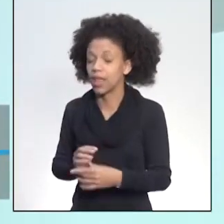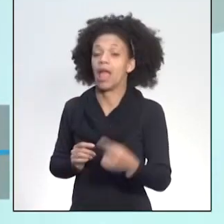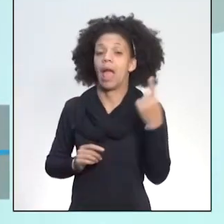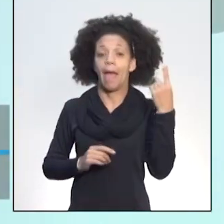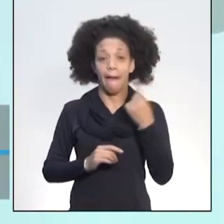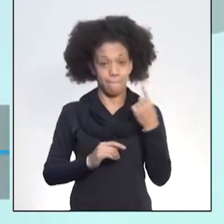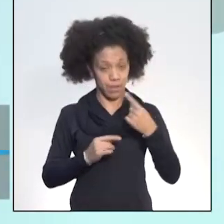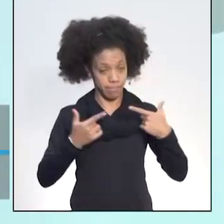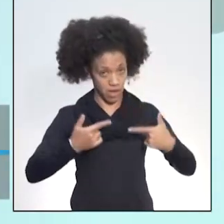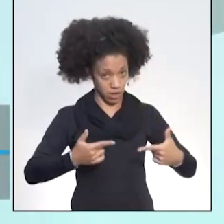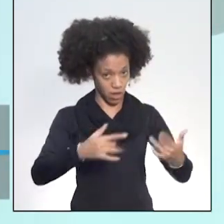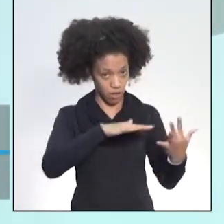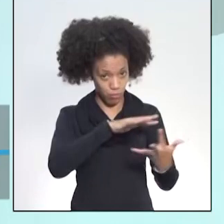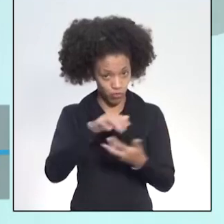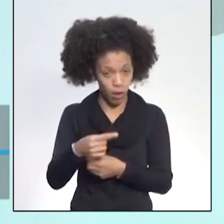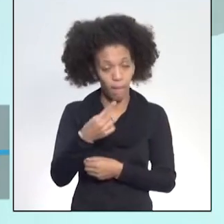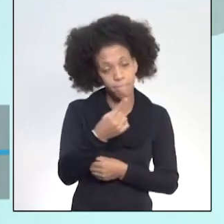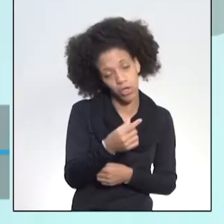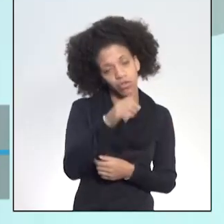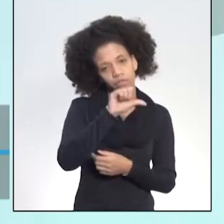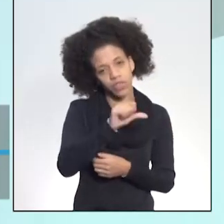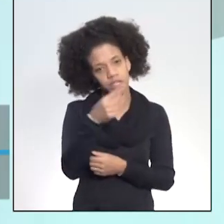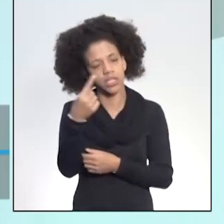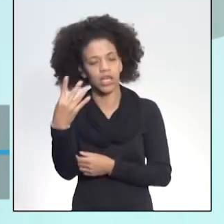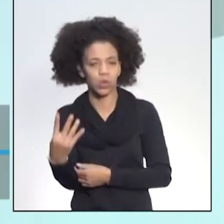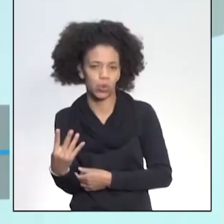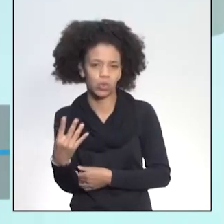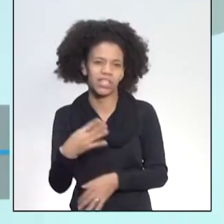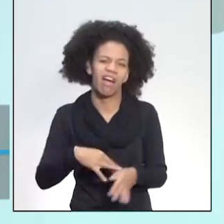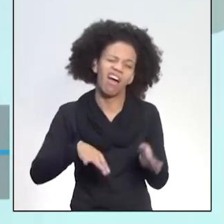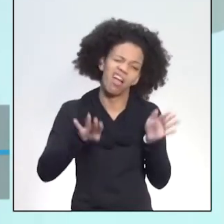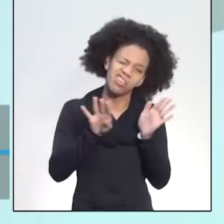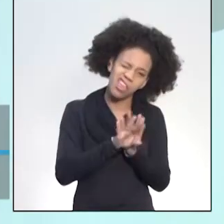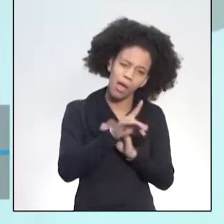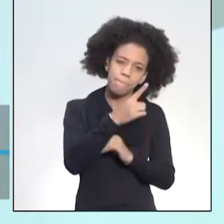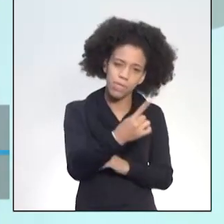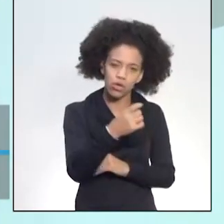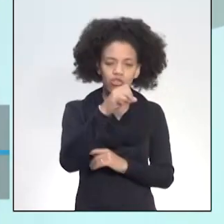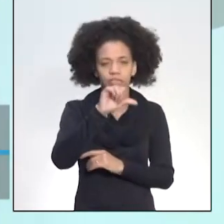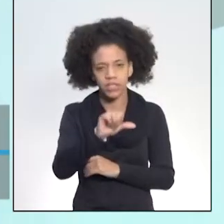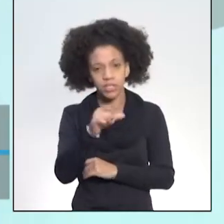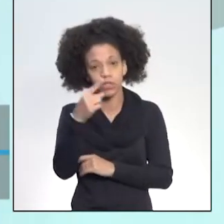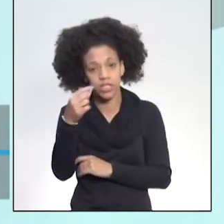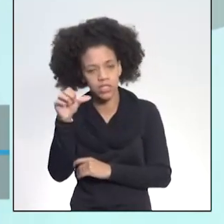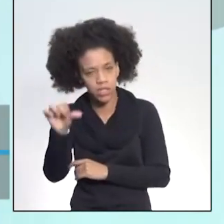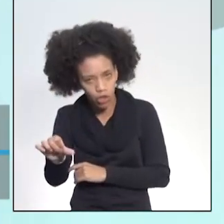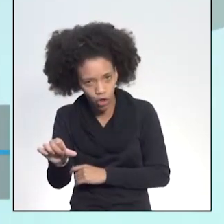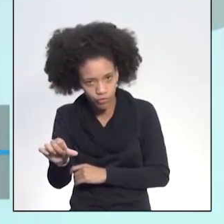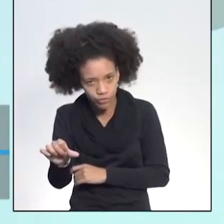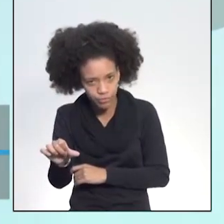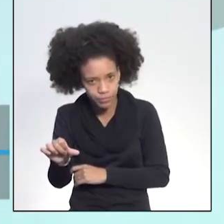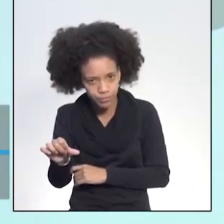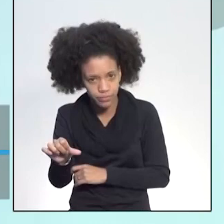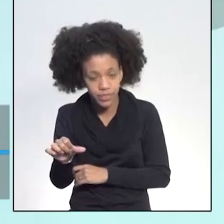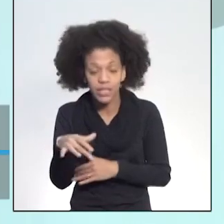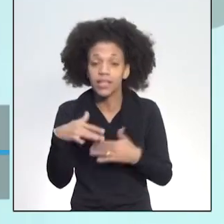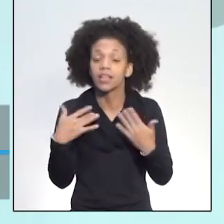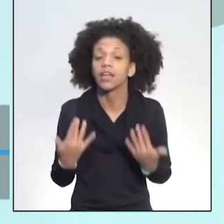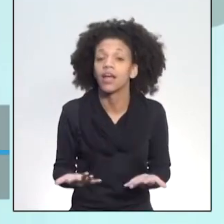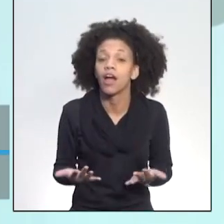Guerra Mundial foi de 1914 a 1919 e ela